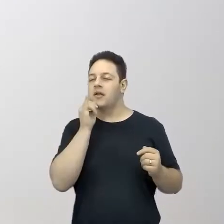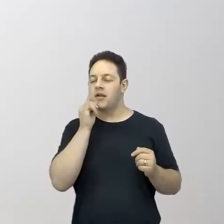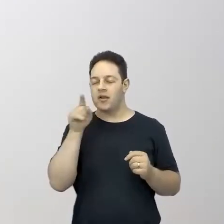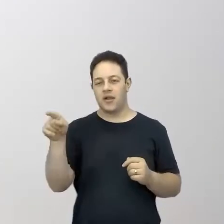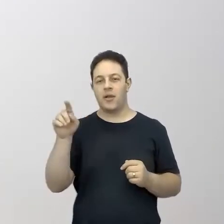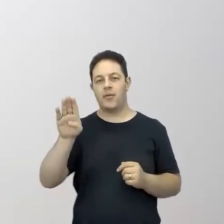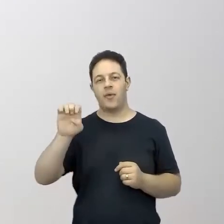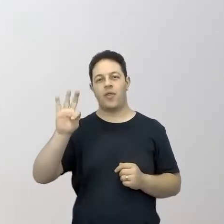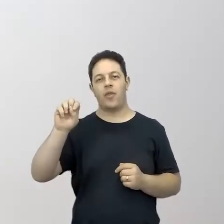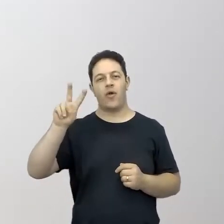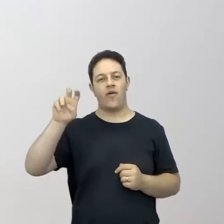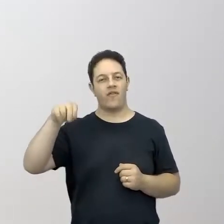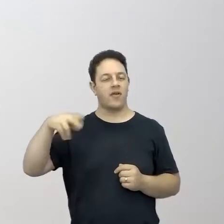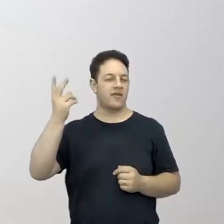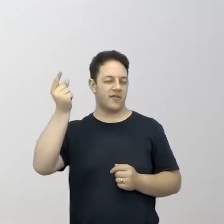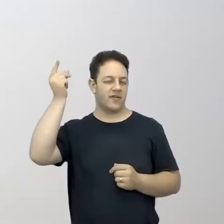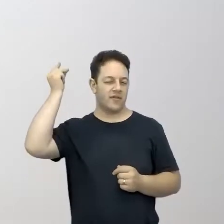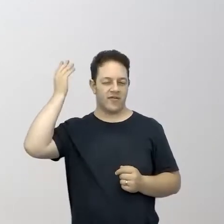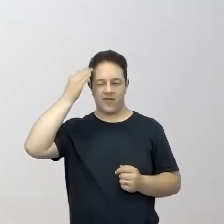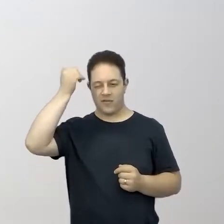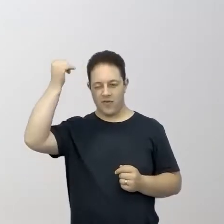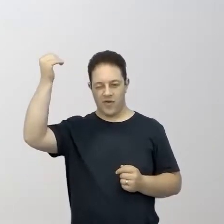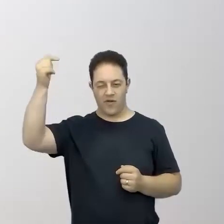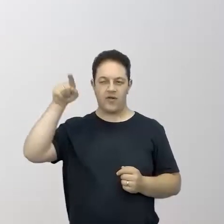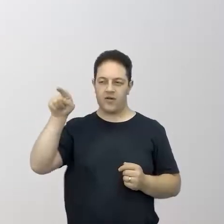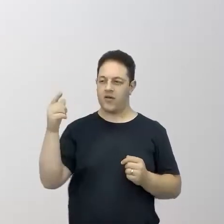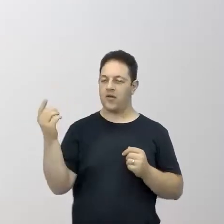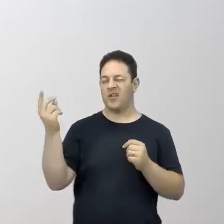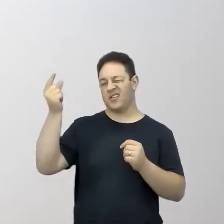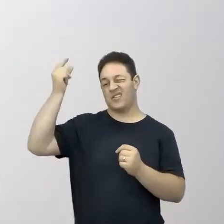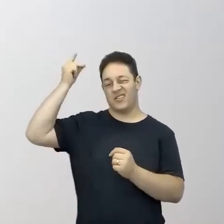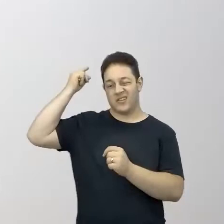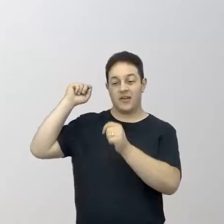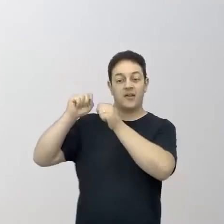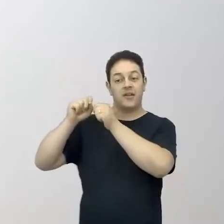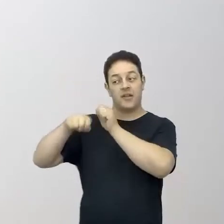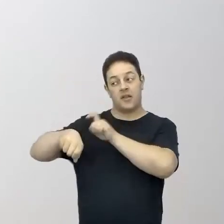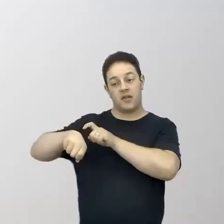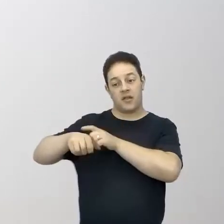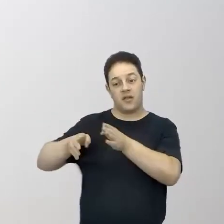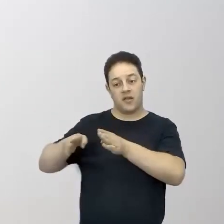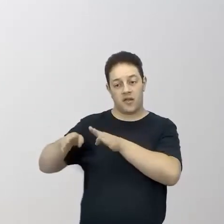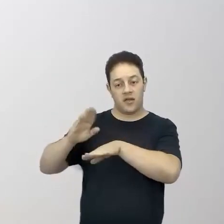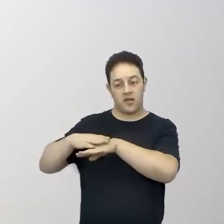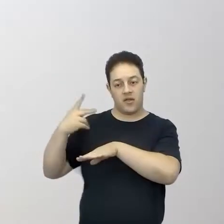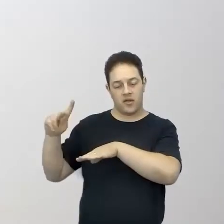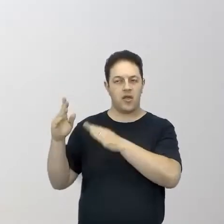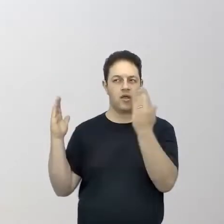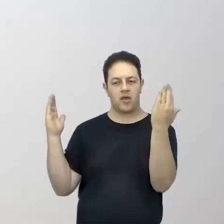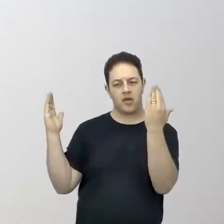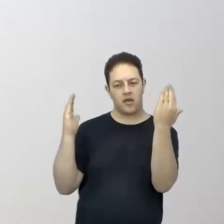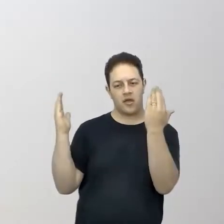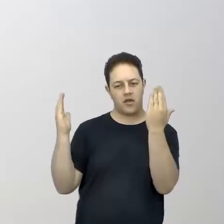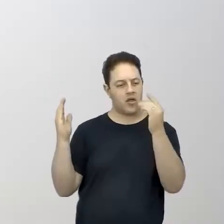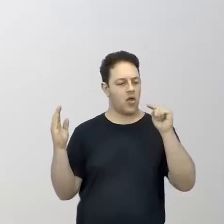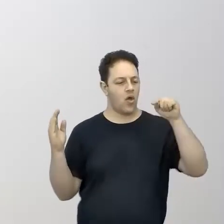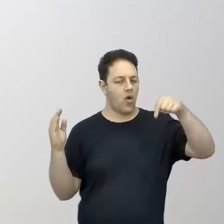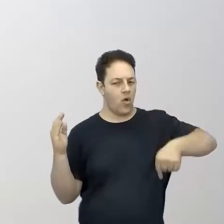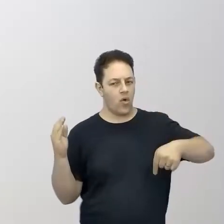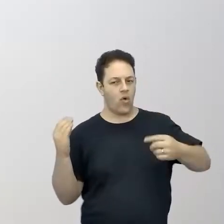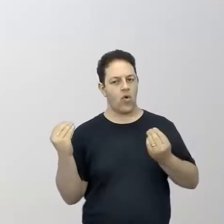foi realizada num determinado tempo e espaço com o que hoje é produzido,